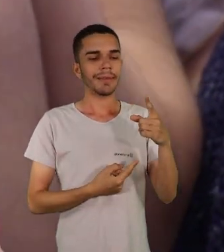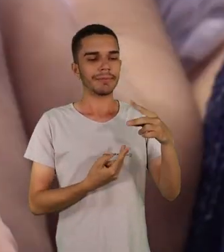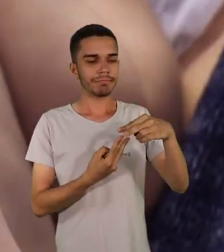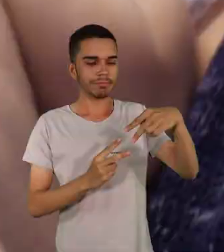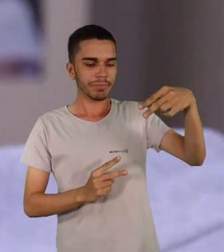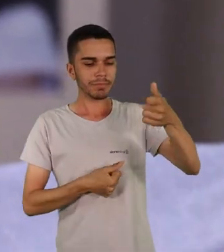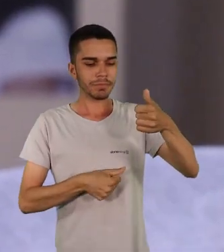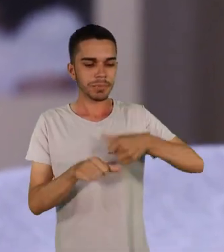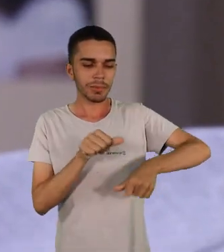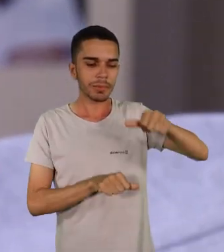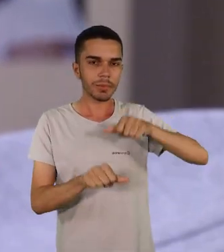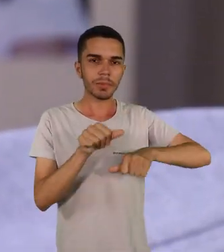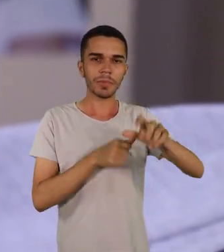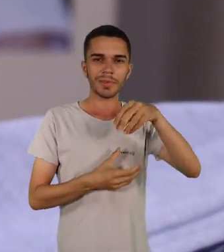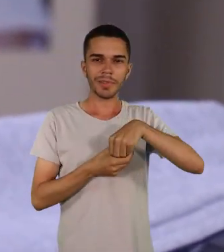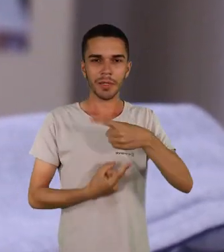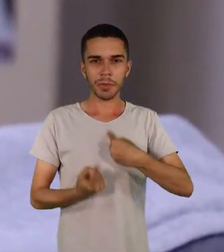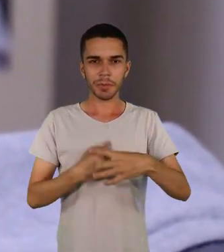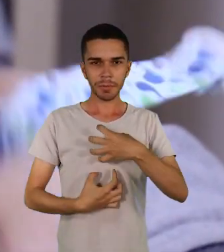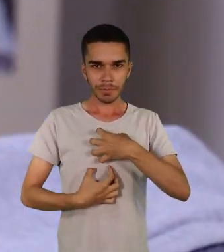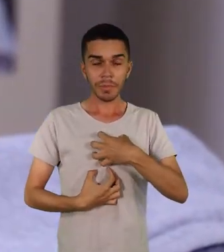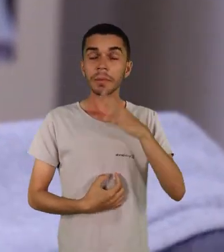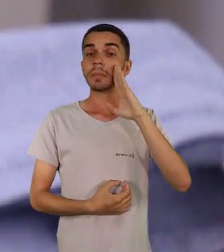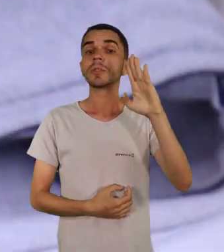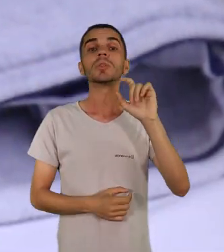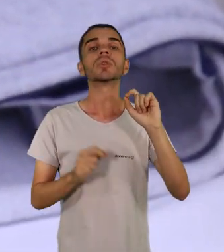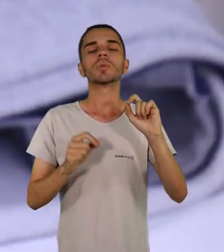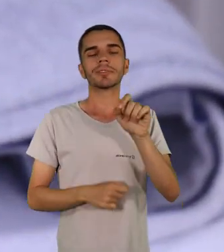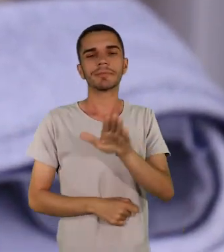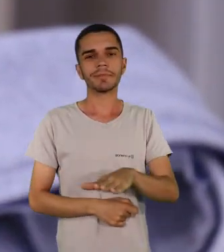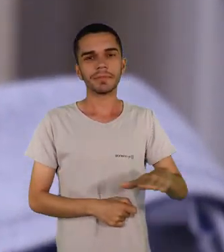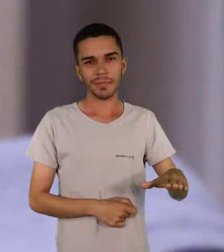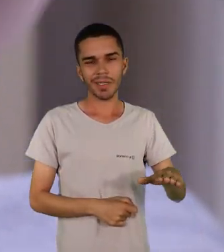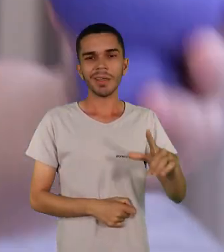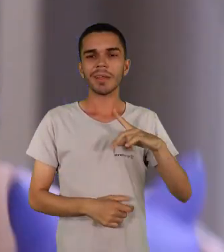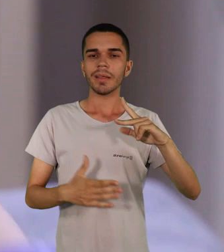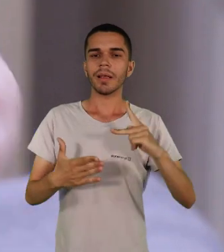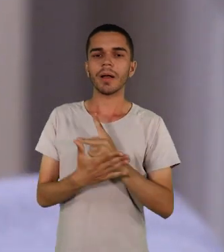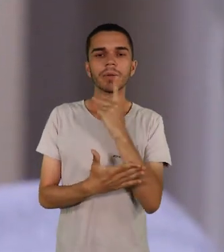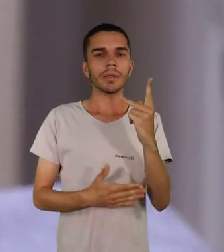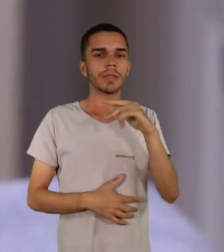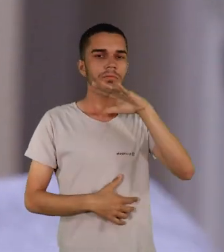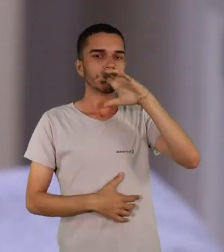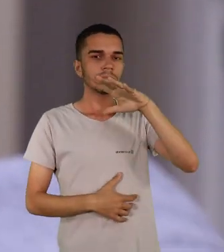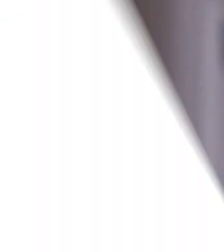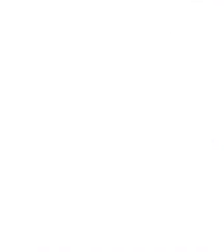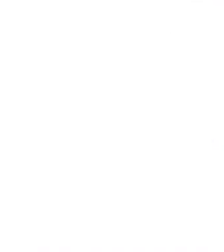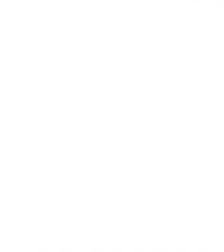alterações dentro do organismo da criança, principalmente gerando sintomas respiratórios e